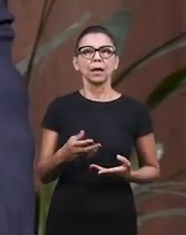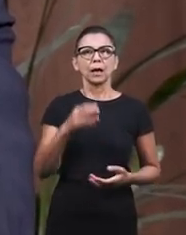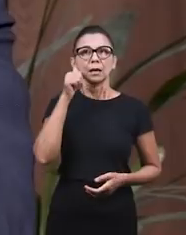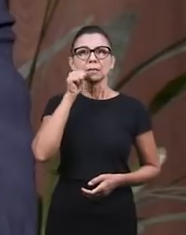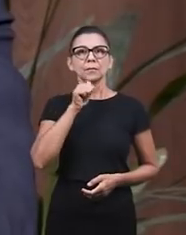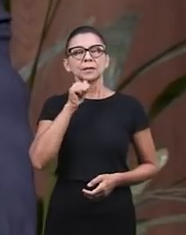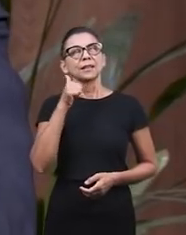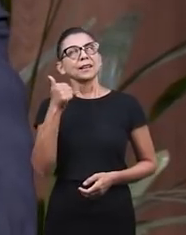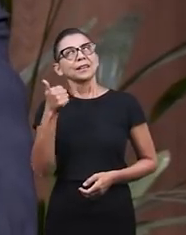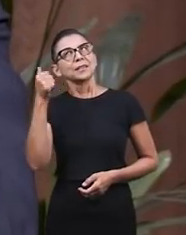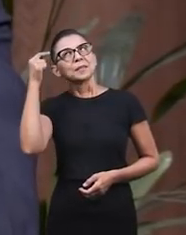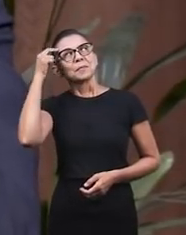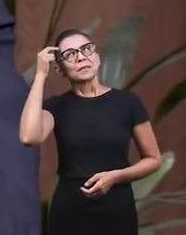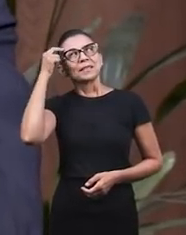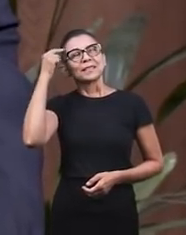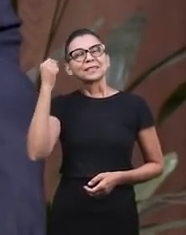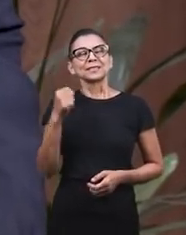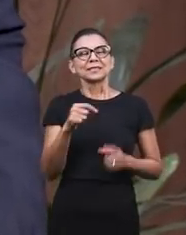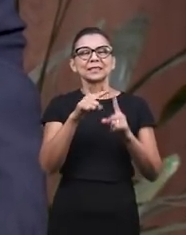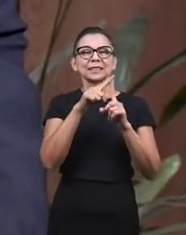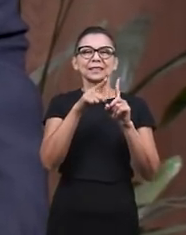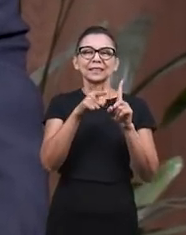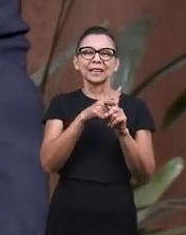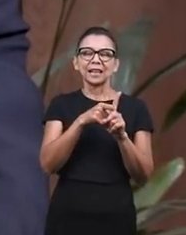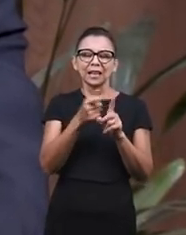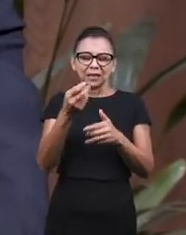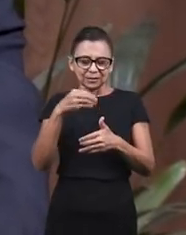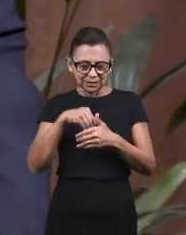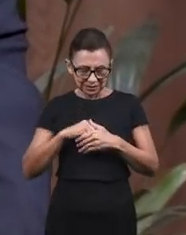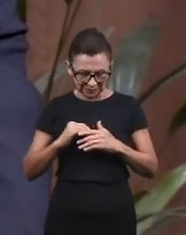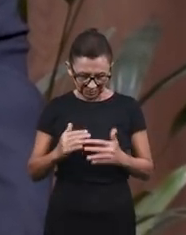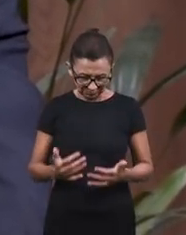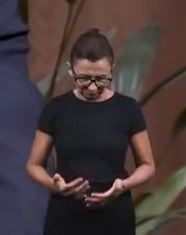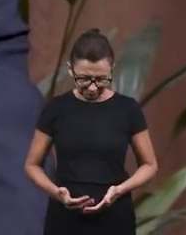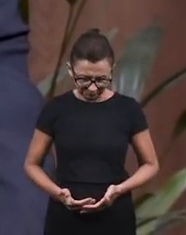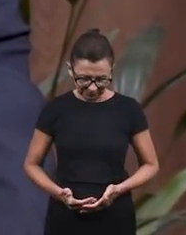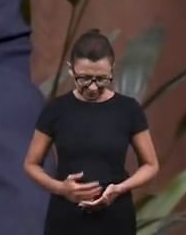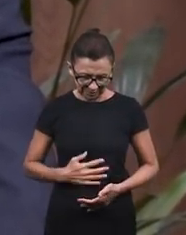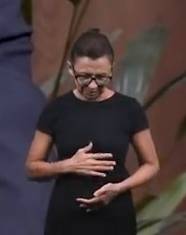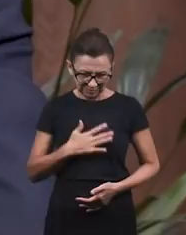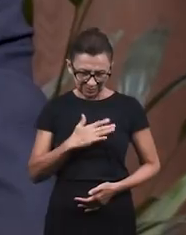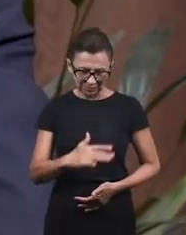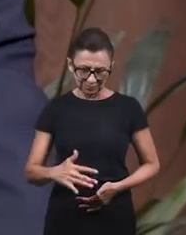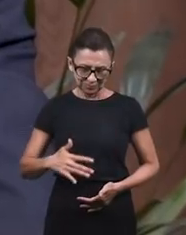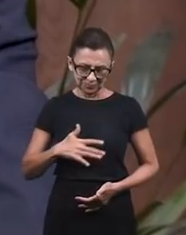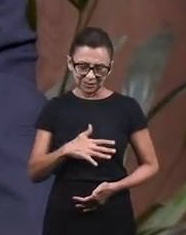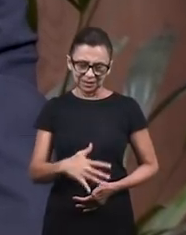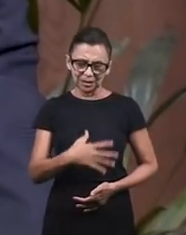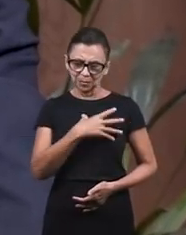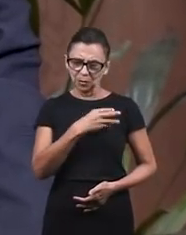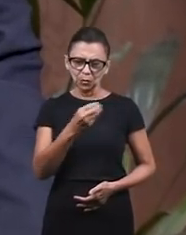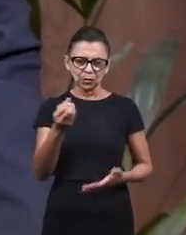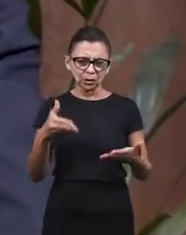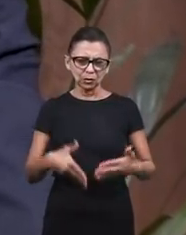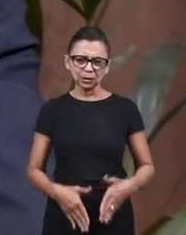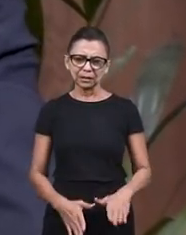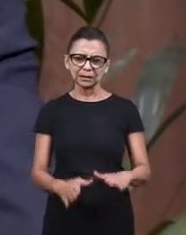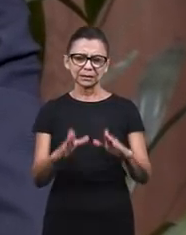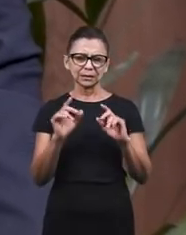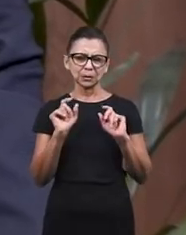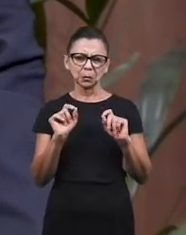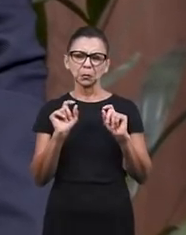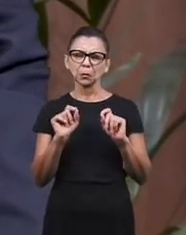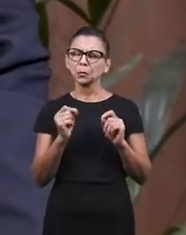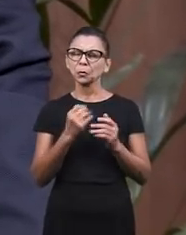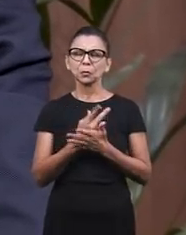o que meu filho vai ser, né? E nós vemos na palavra de Deus mulheres que, até mesmo antes de